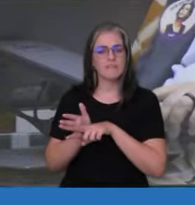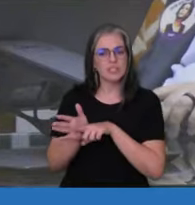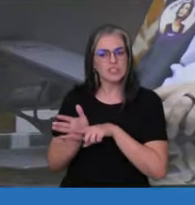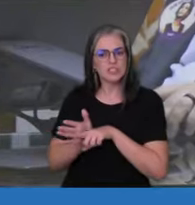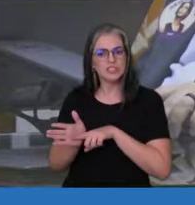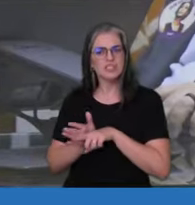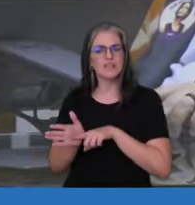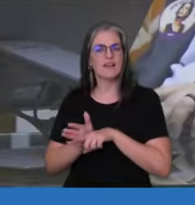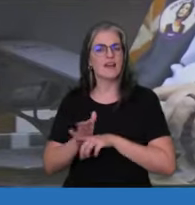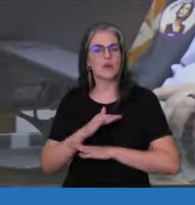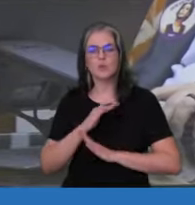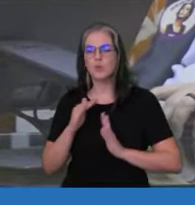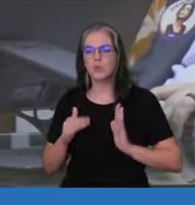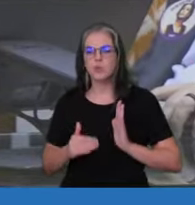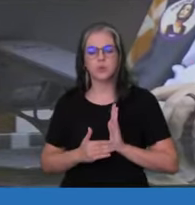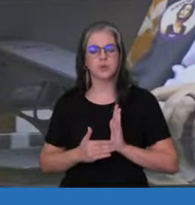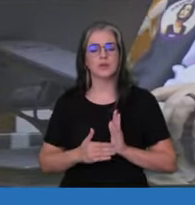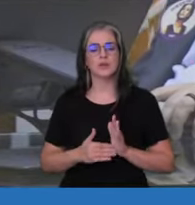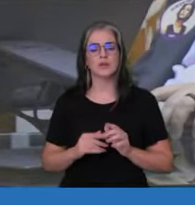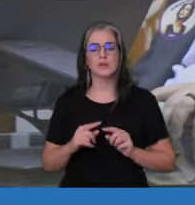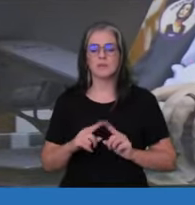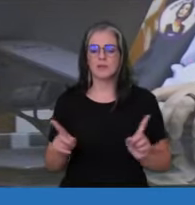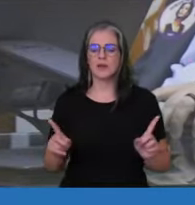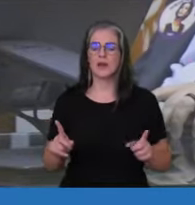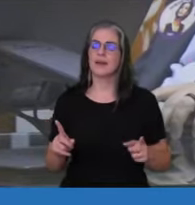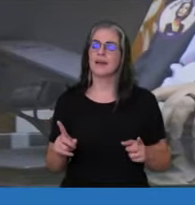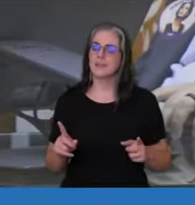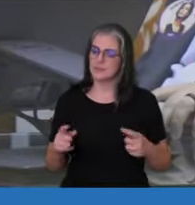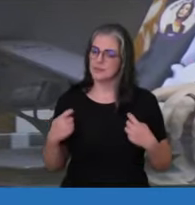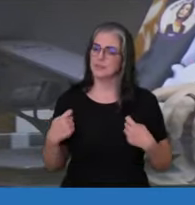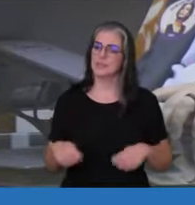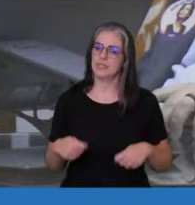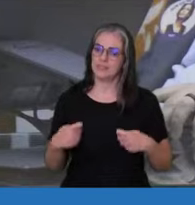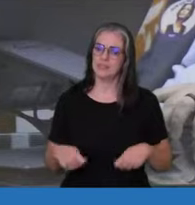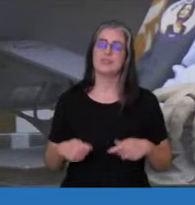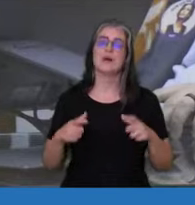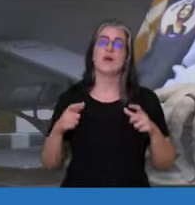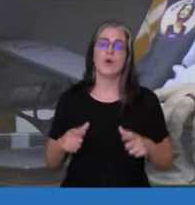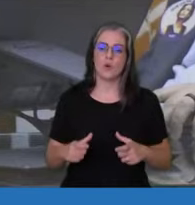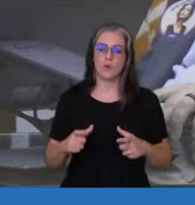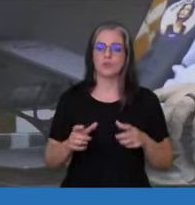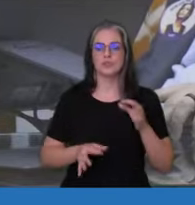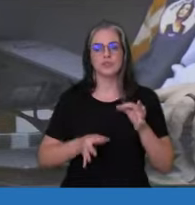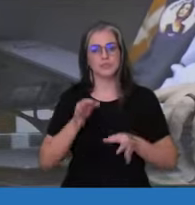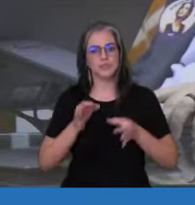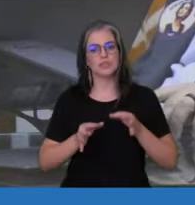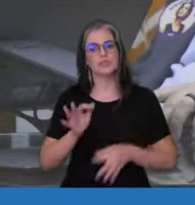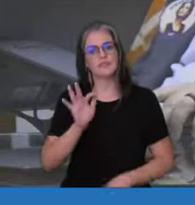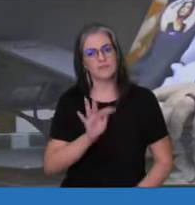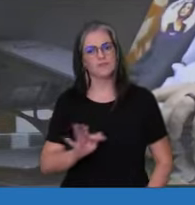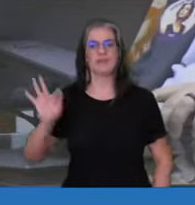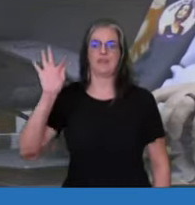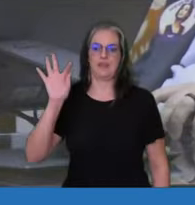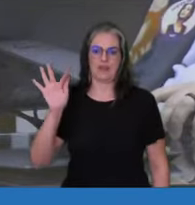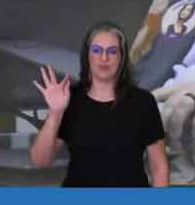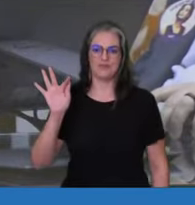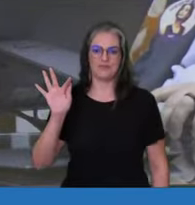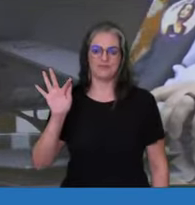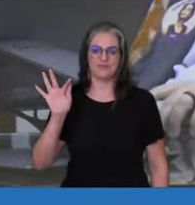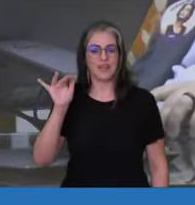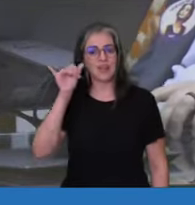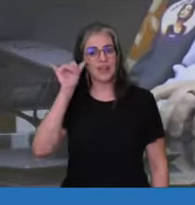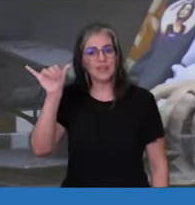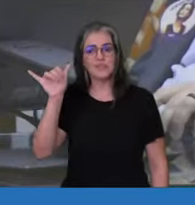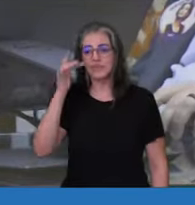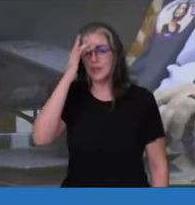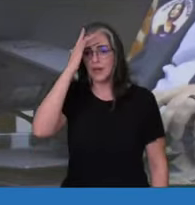das vezes precisa ser competência da Justiça Federal, para que os algozes não sejam os investigadores, como